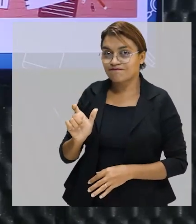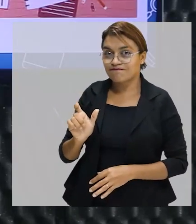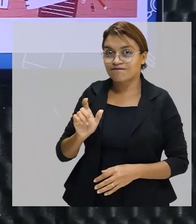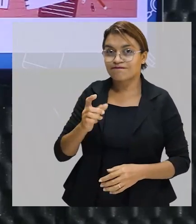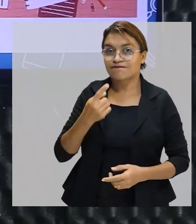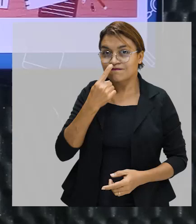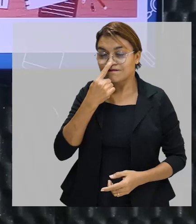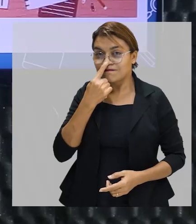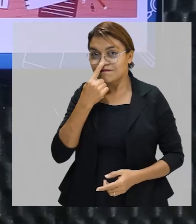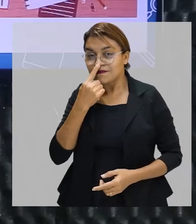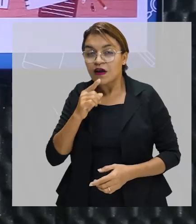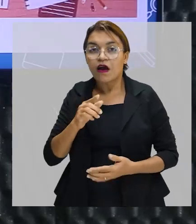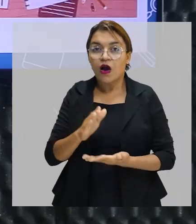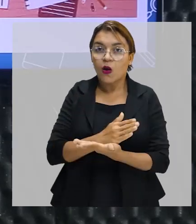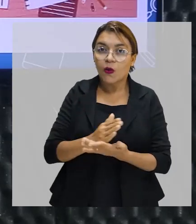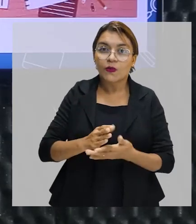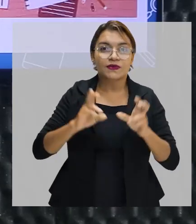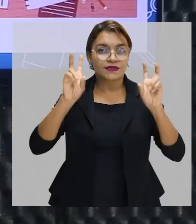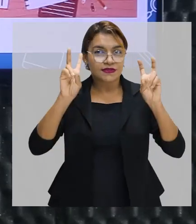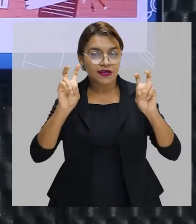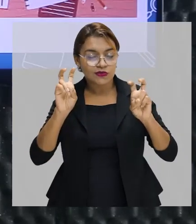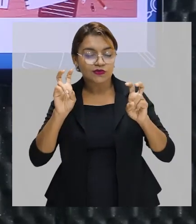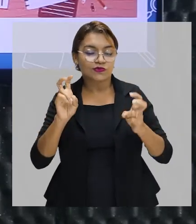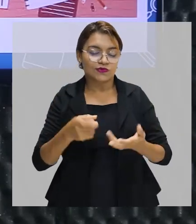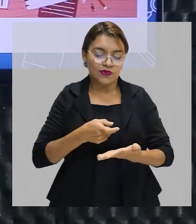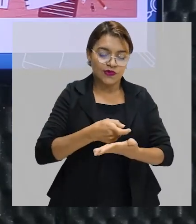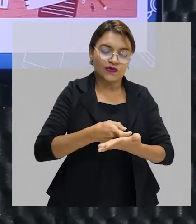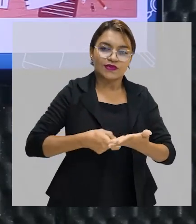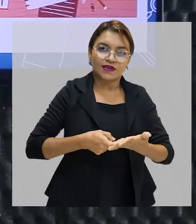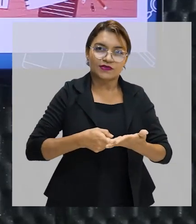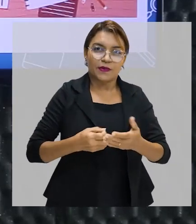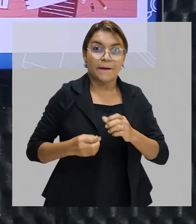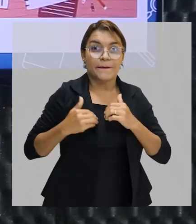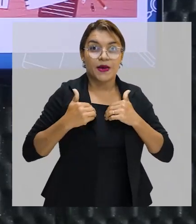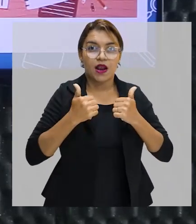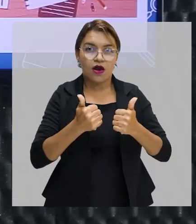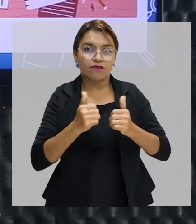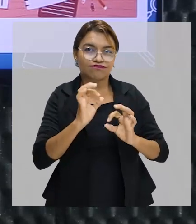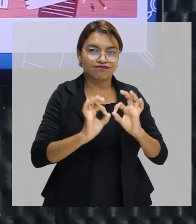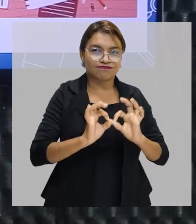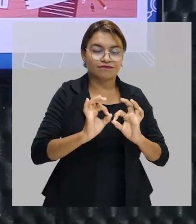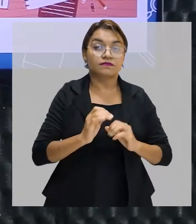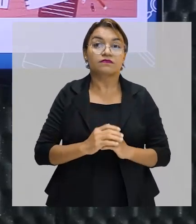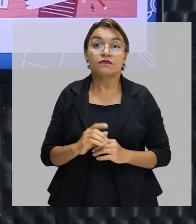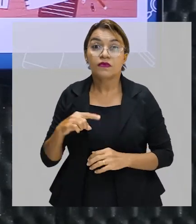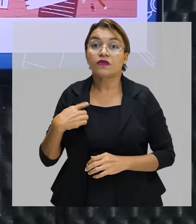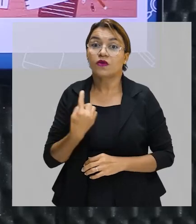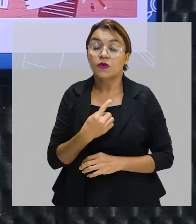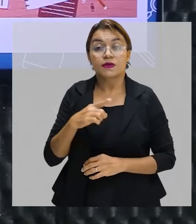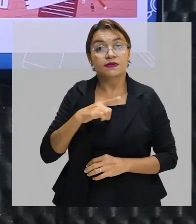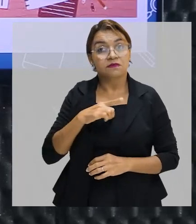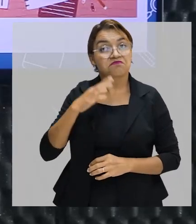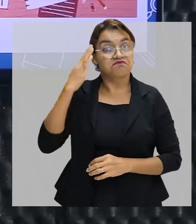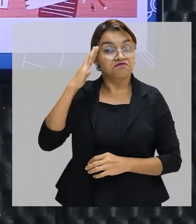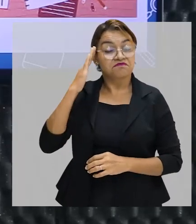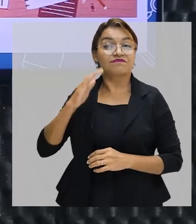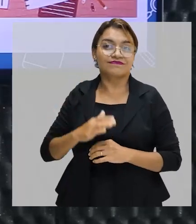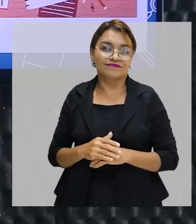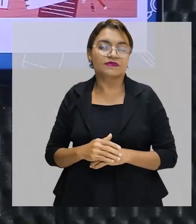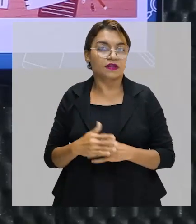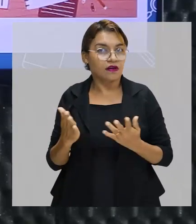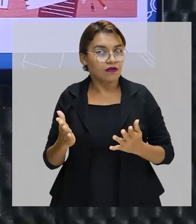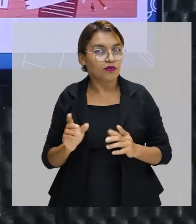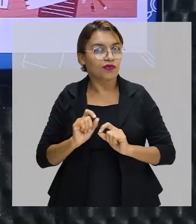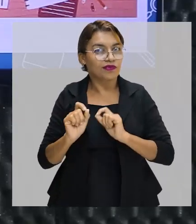alguns assuntos para que esse texto seja melhor elaborado. Então, geralmente nós temos esse entendimento. Então, vamos tirar